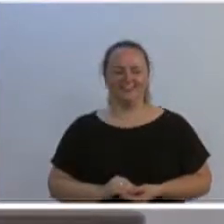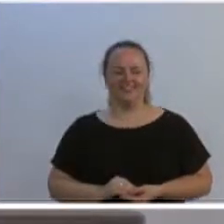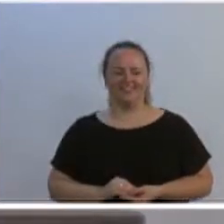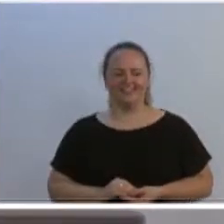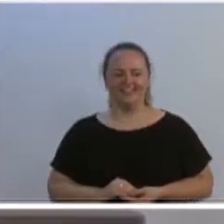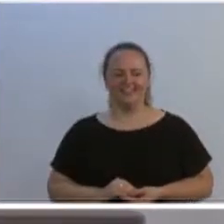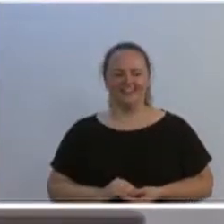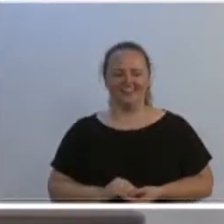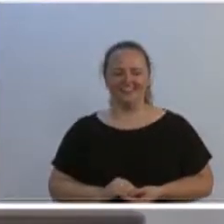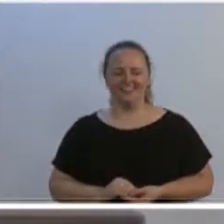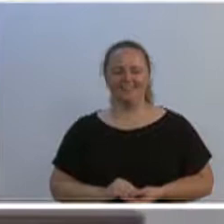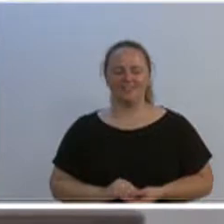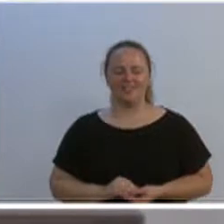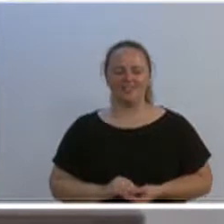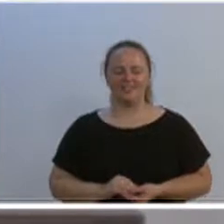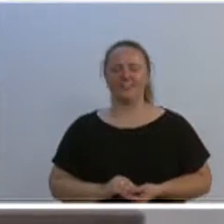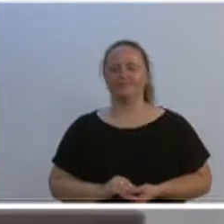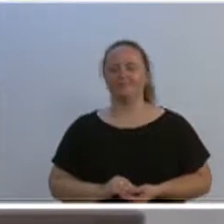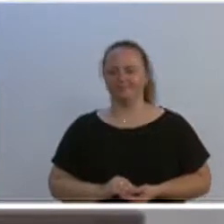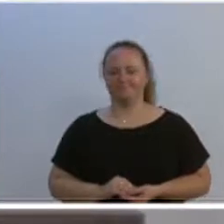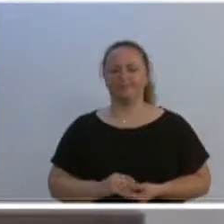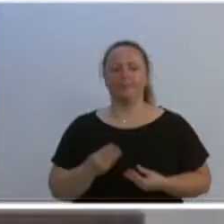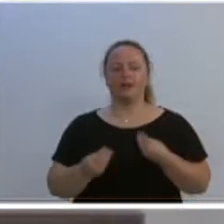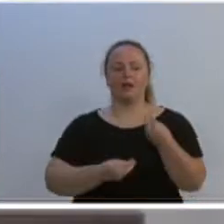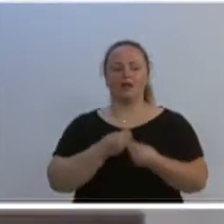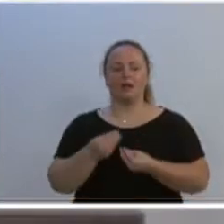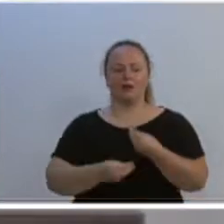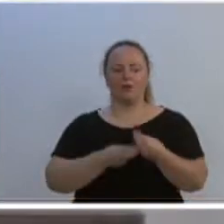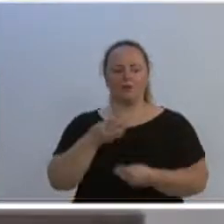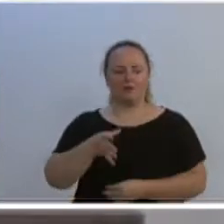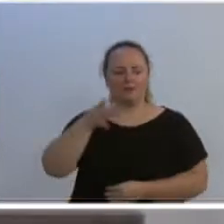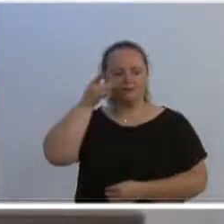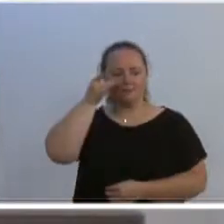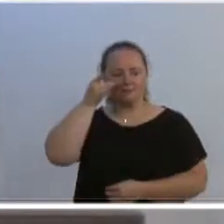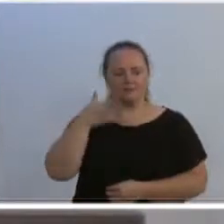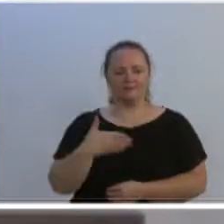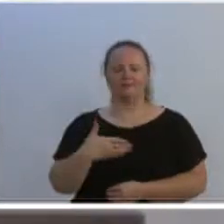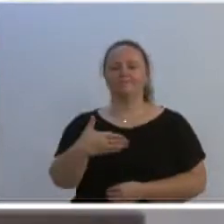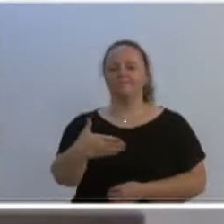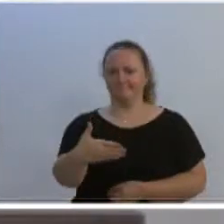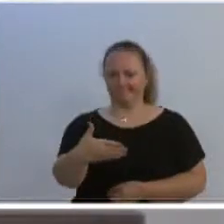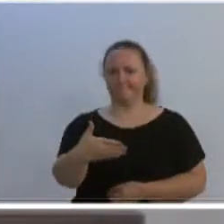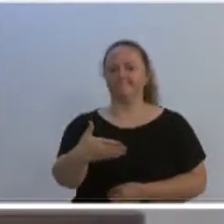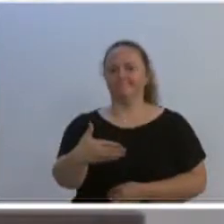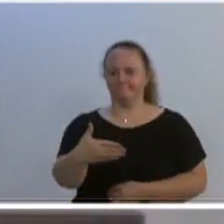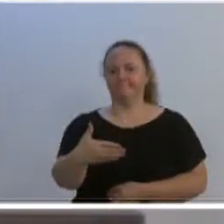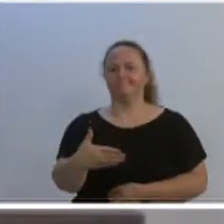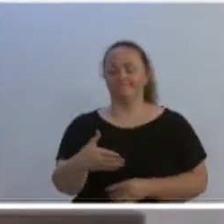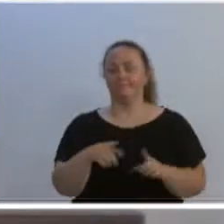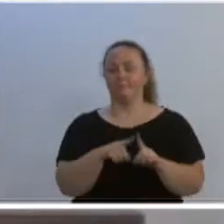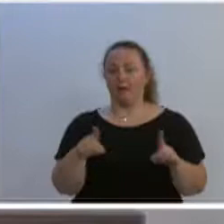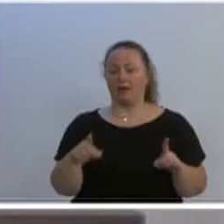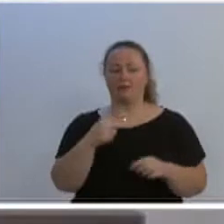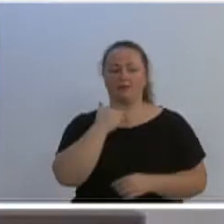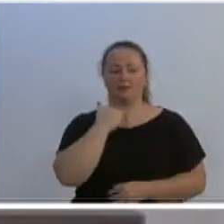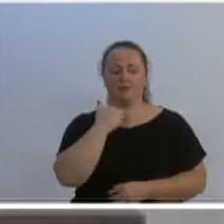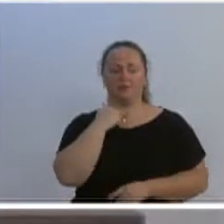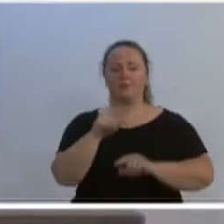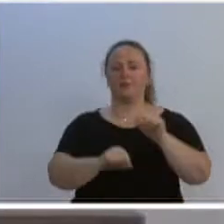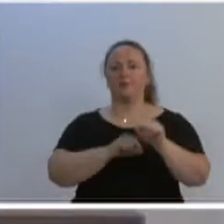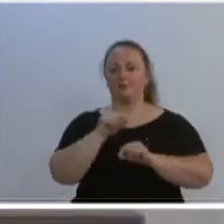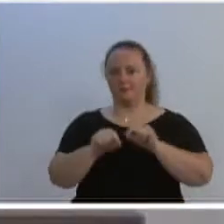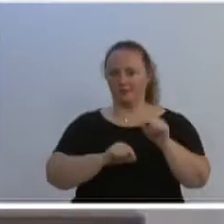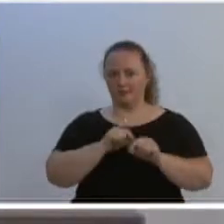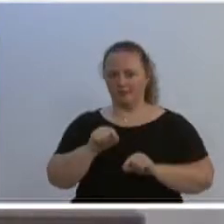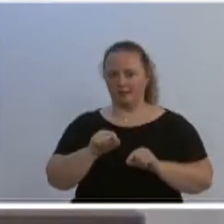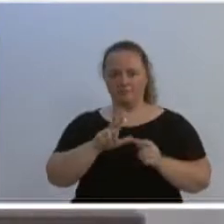da nossa realidade, no nosso dia a dia, e, aliás, é o que nós fizemos aqui na grande maioria das vezes. Agora, nós não podemos deixar de